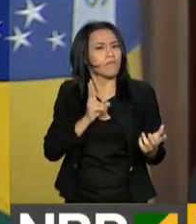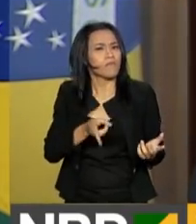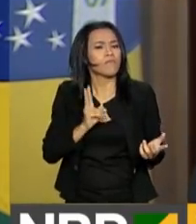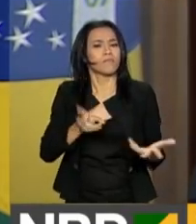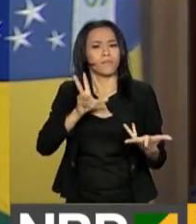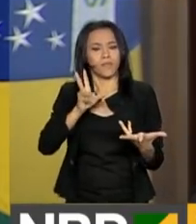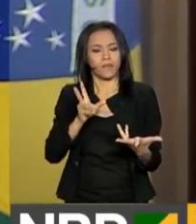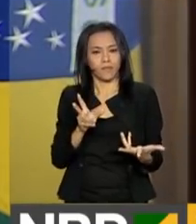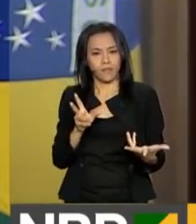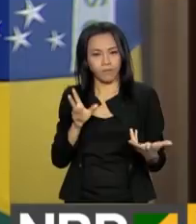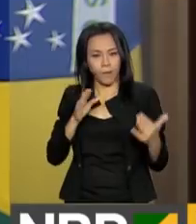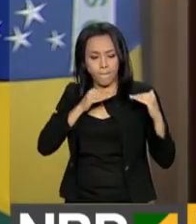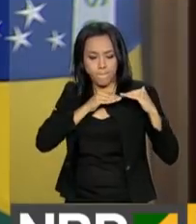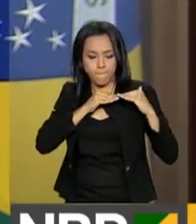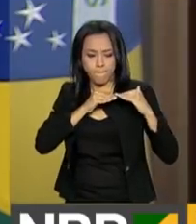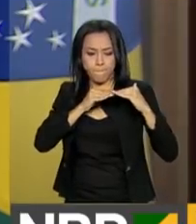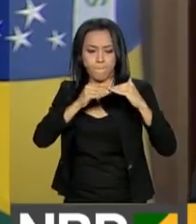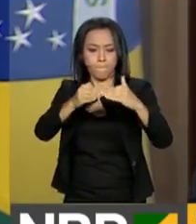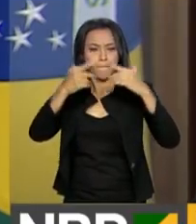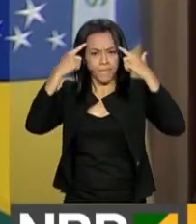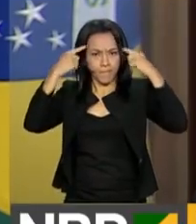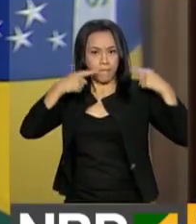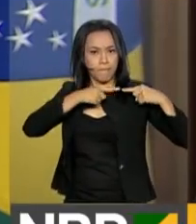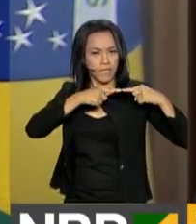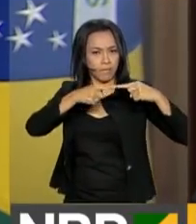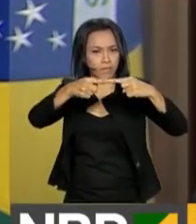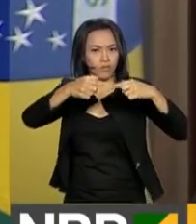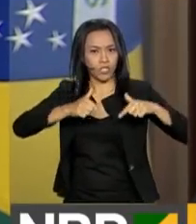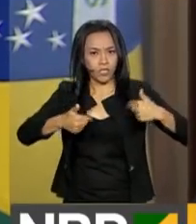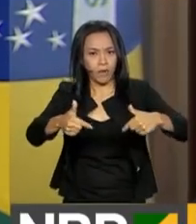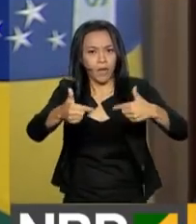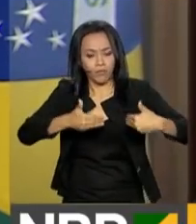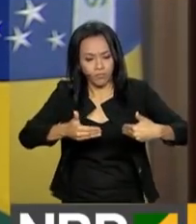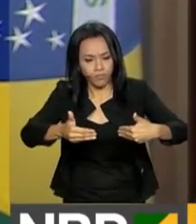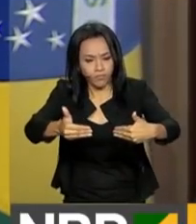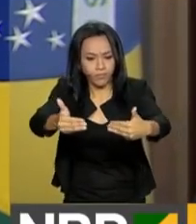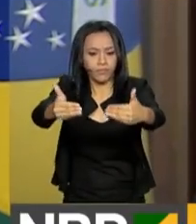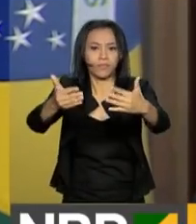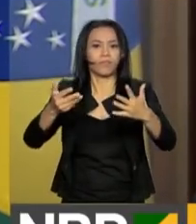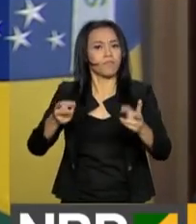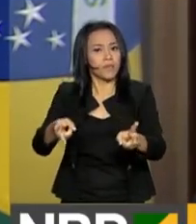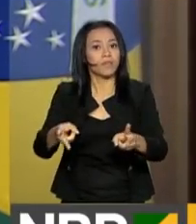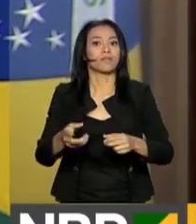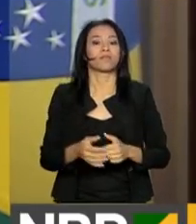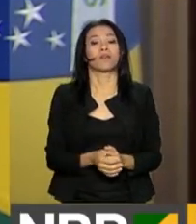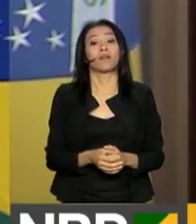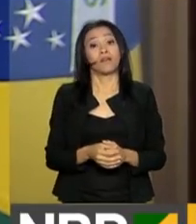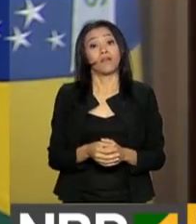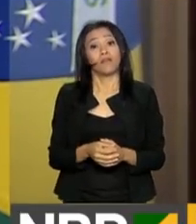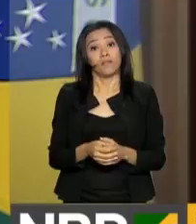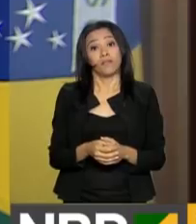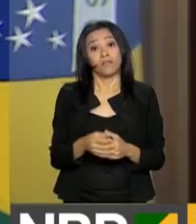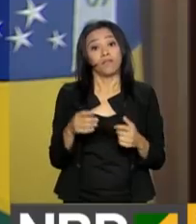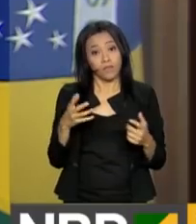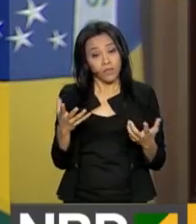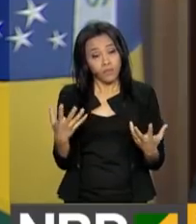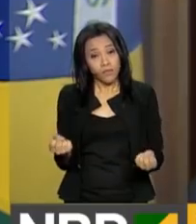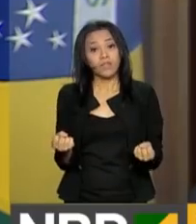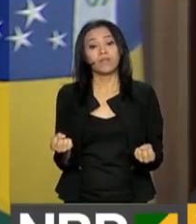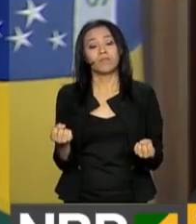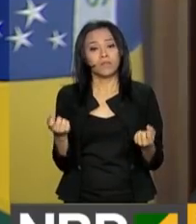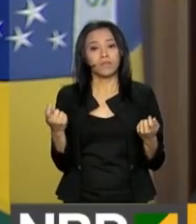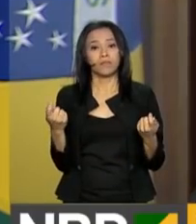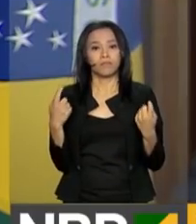digamos político administrativa ou se quiserem político congressual é nós não tivemos essa equação